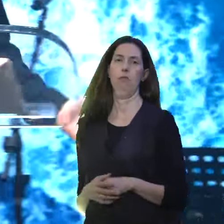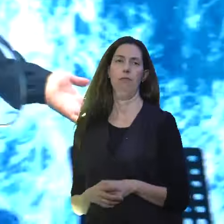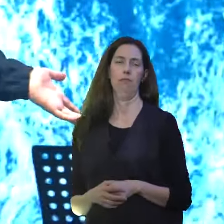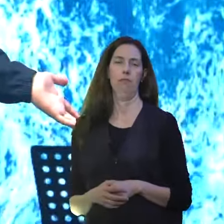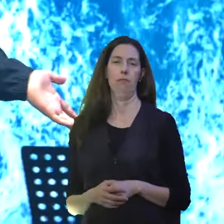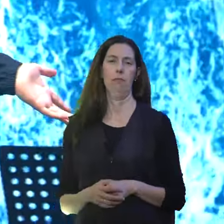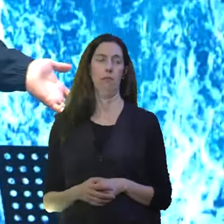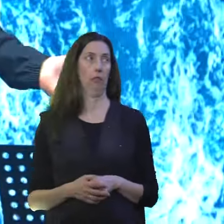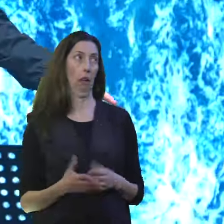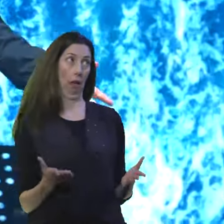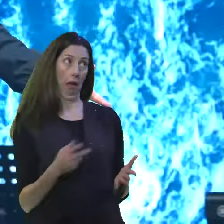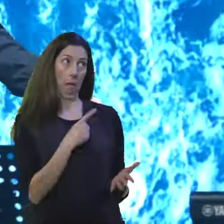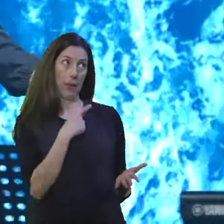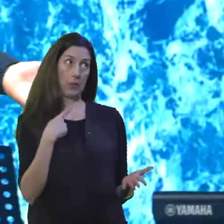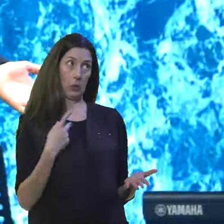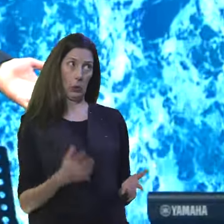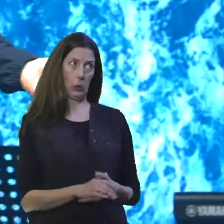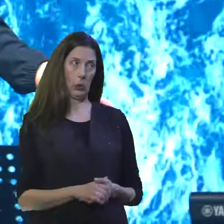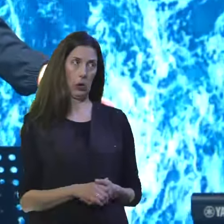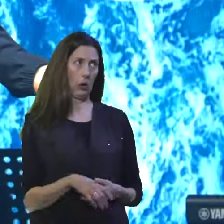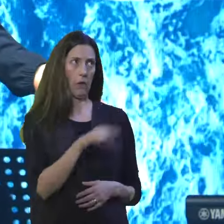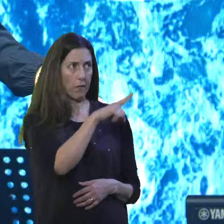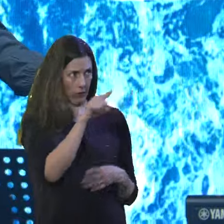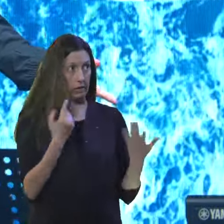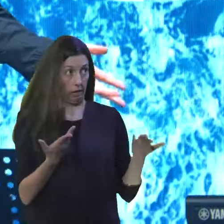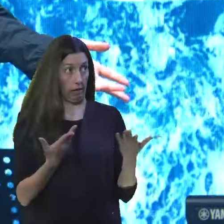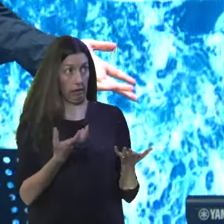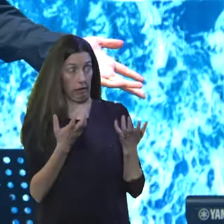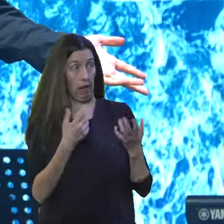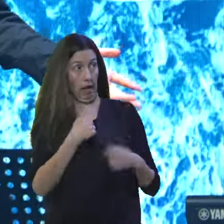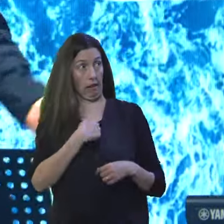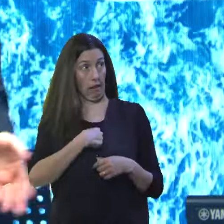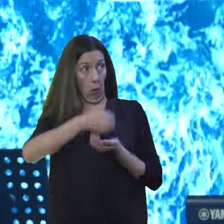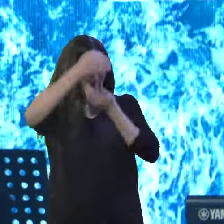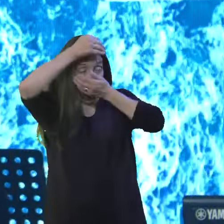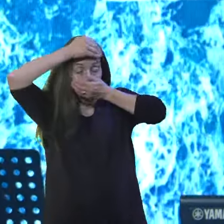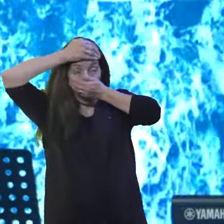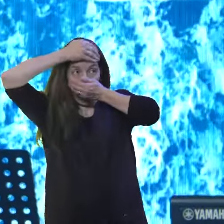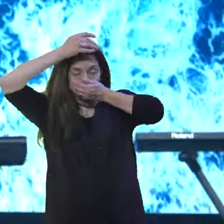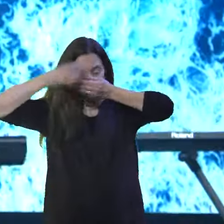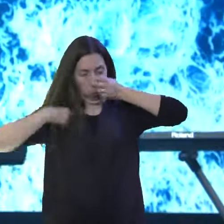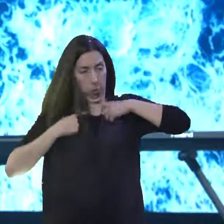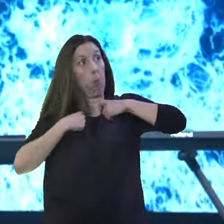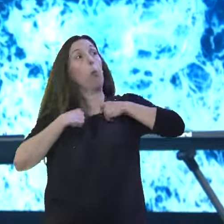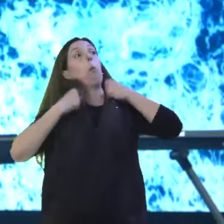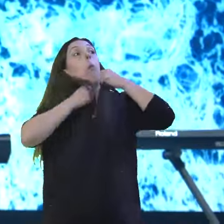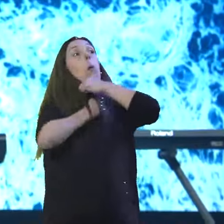Ai, pastor, você quer que eu me visse igual seus parentes árabes de burca?